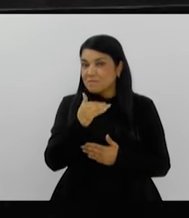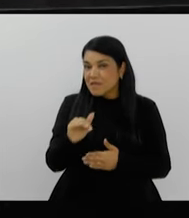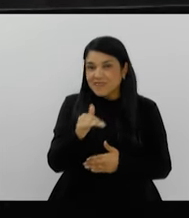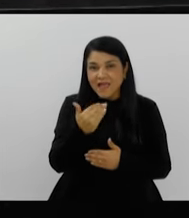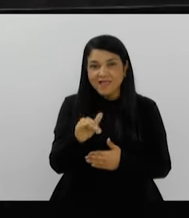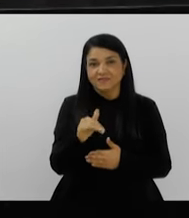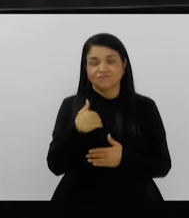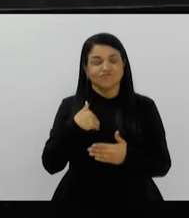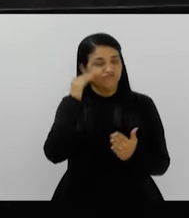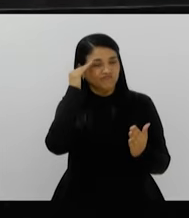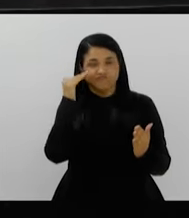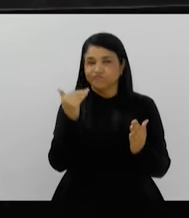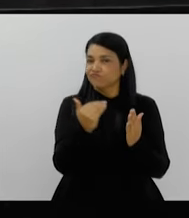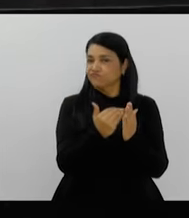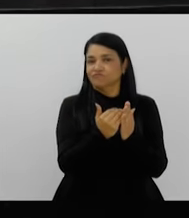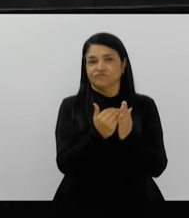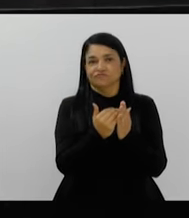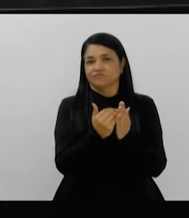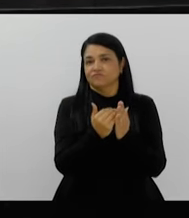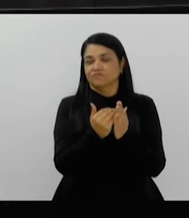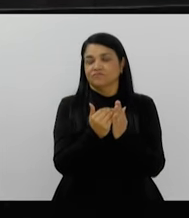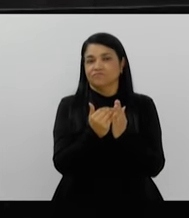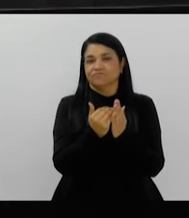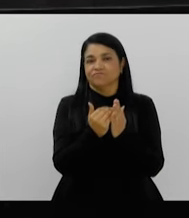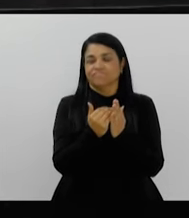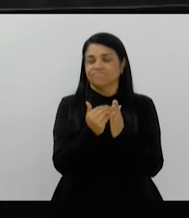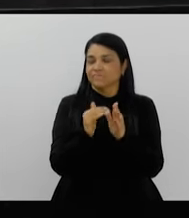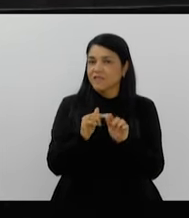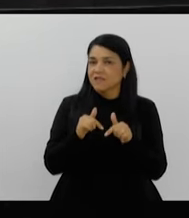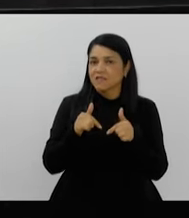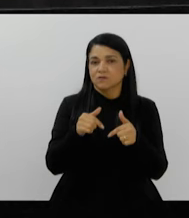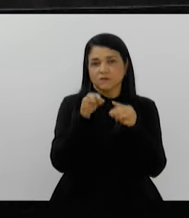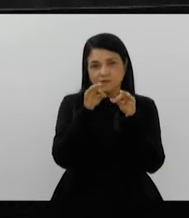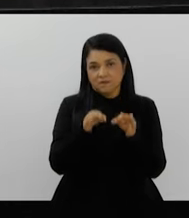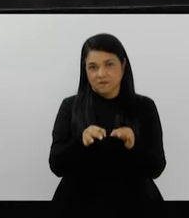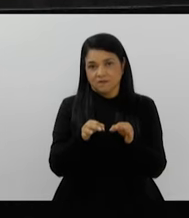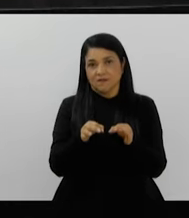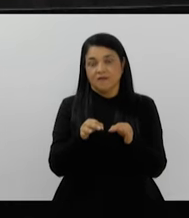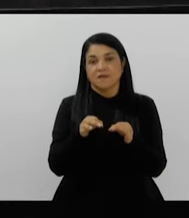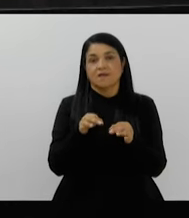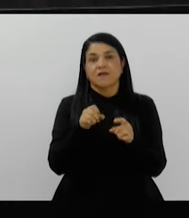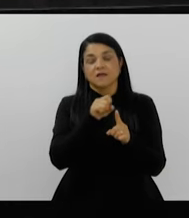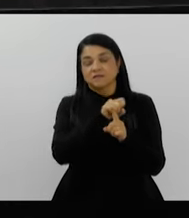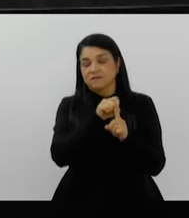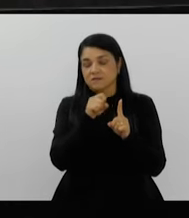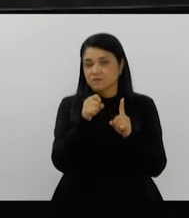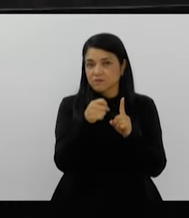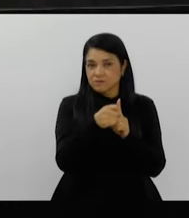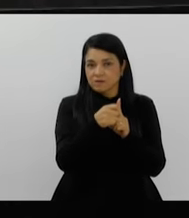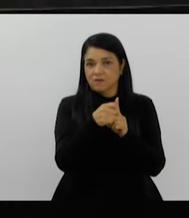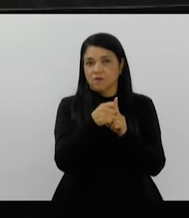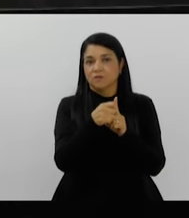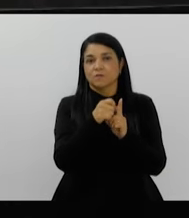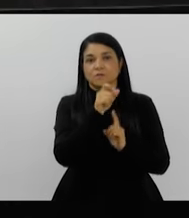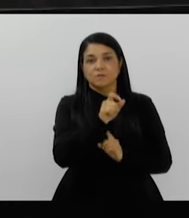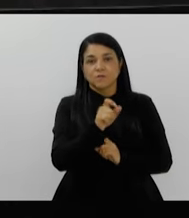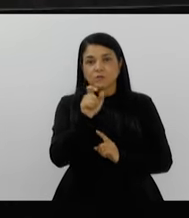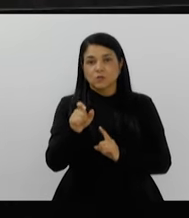não cumpriu com as funções devidas, que era a assistência social para pessoas